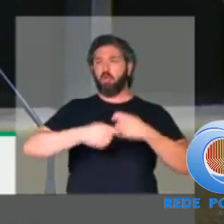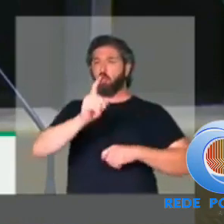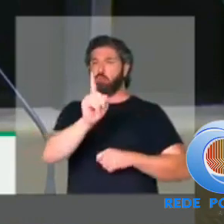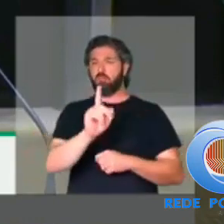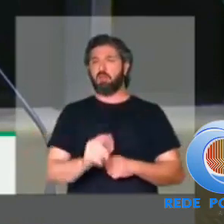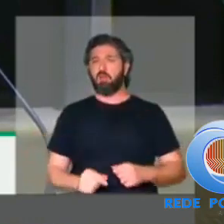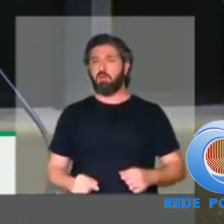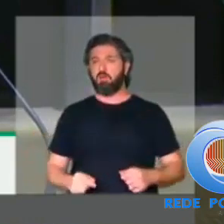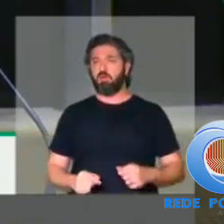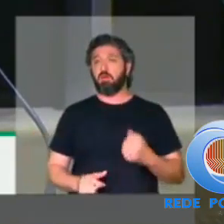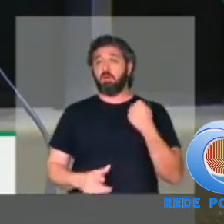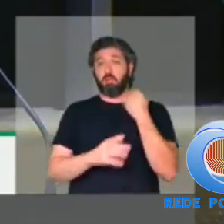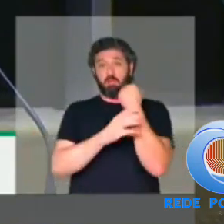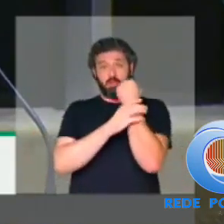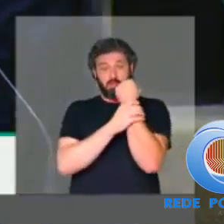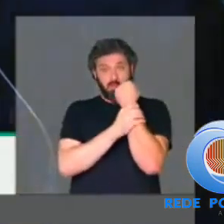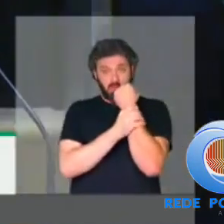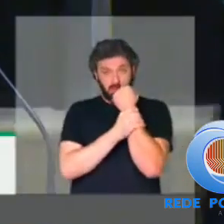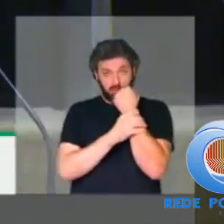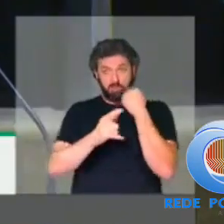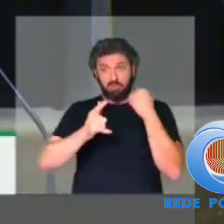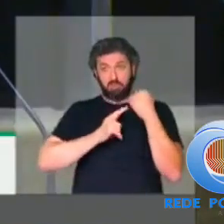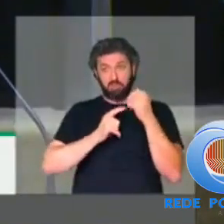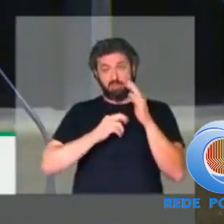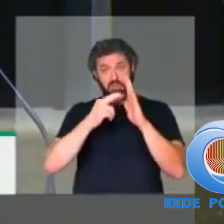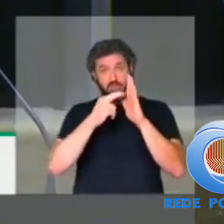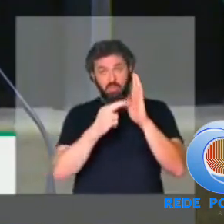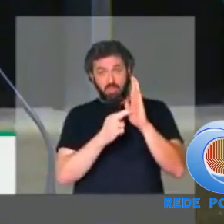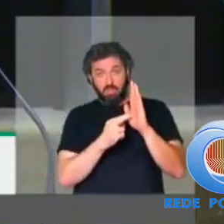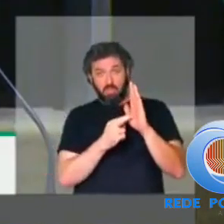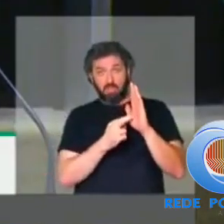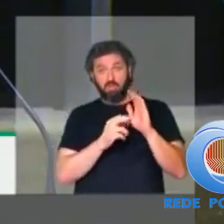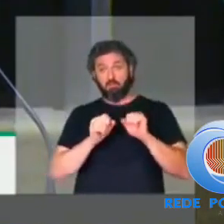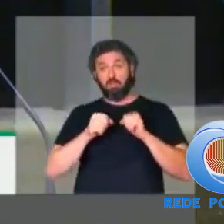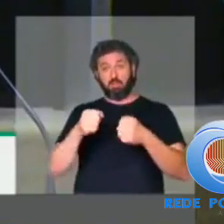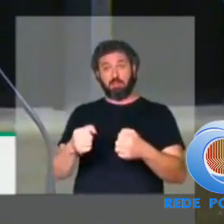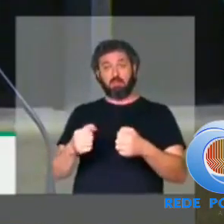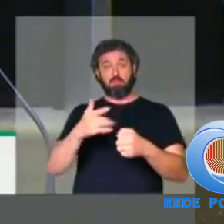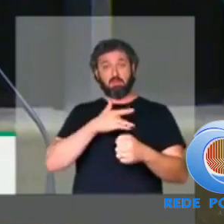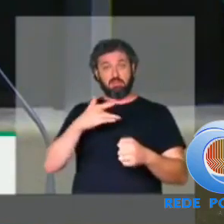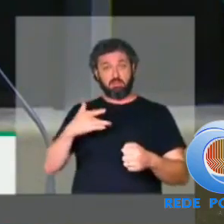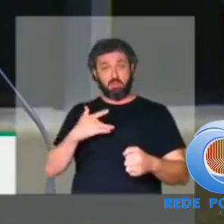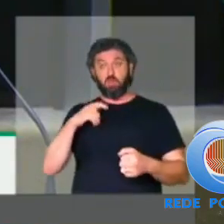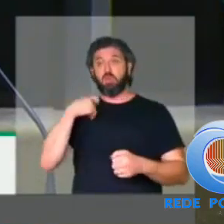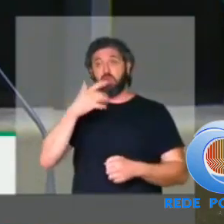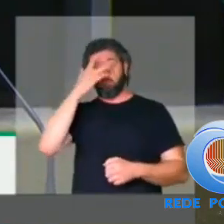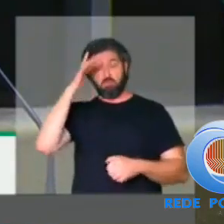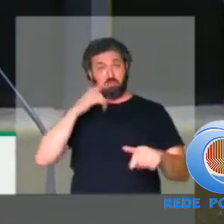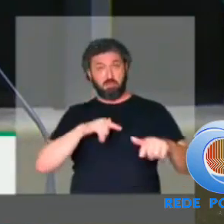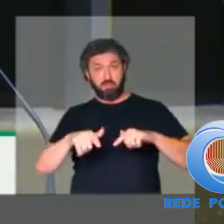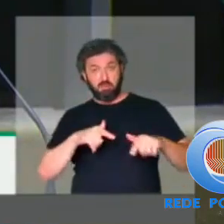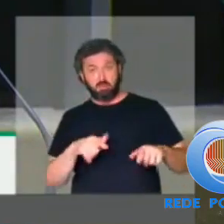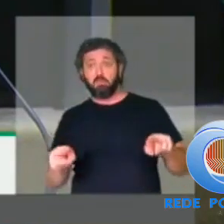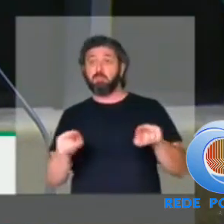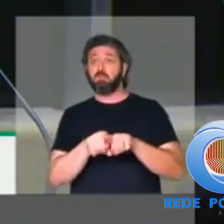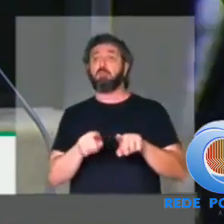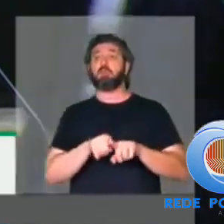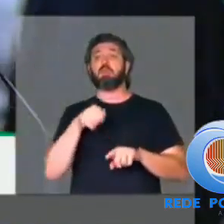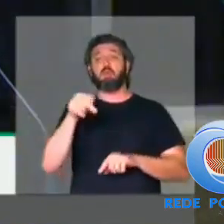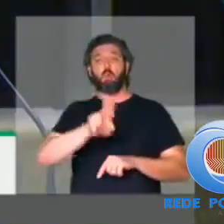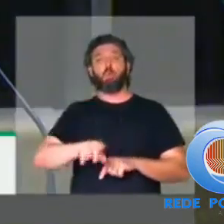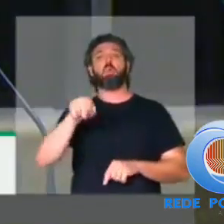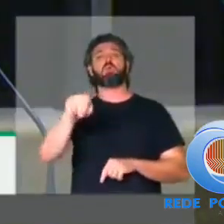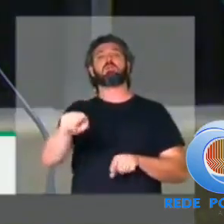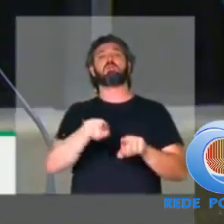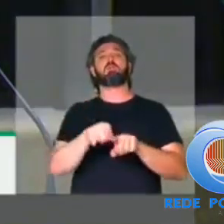economia, senhores. Garantir que haja regramento na defesa da saúde de quem trabalha e de quem